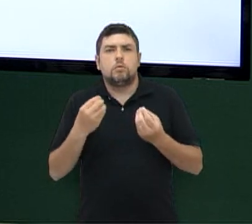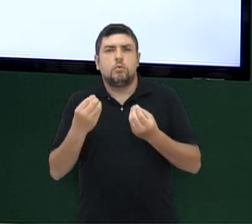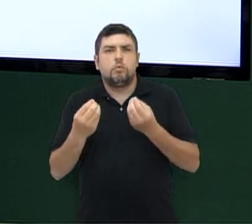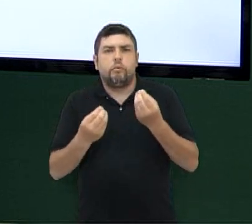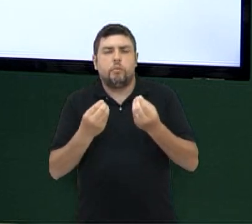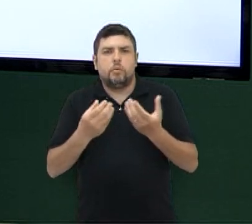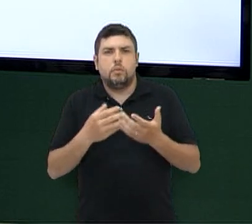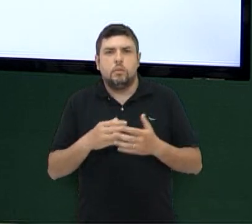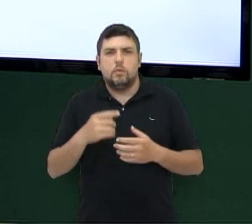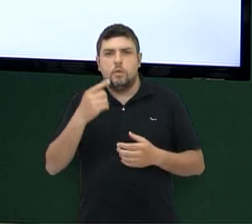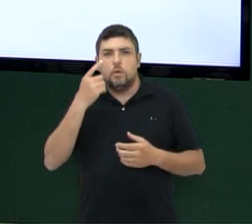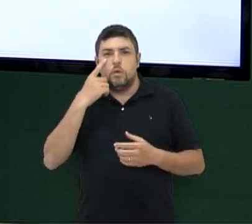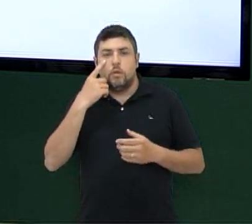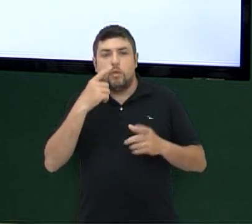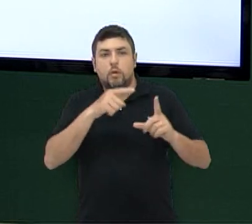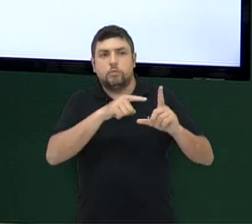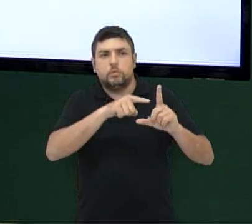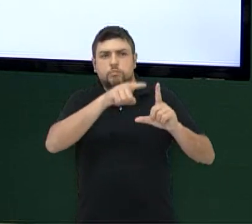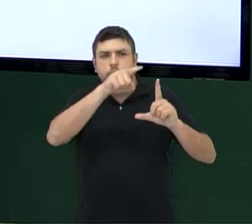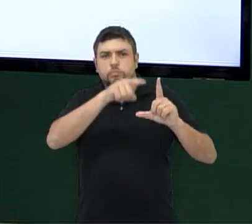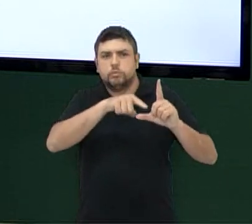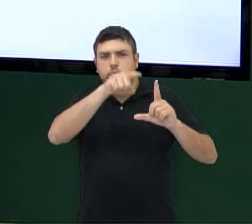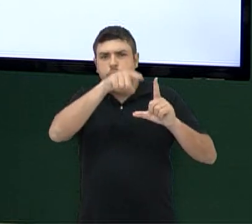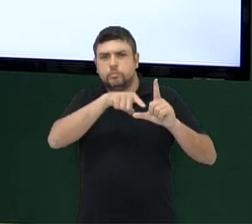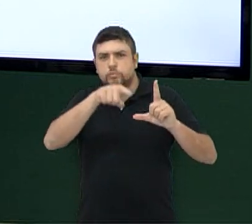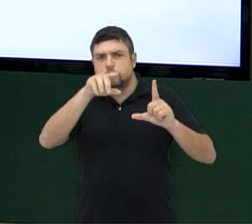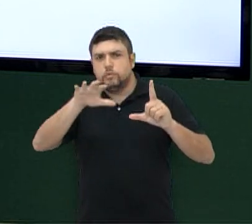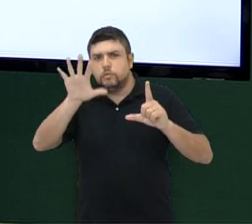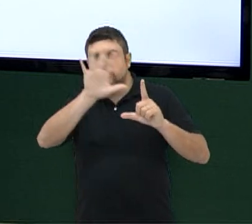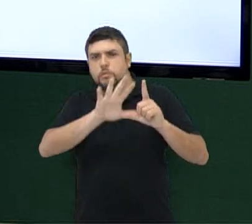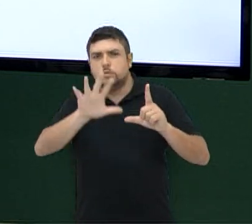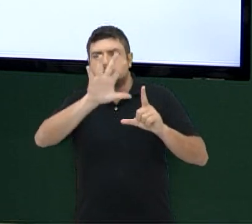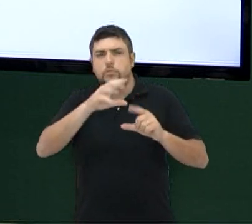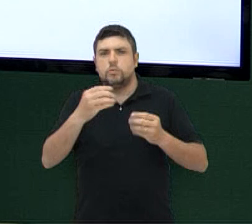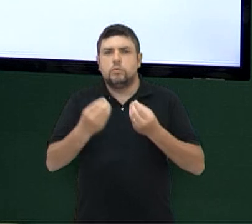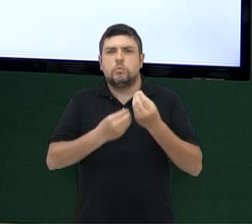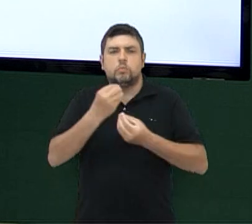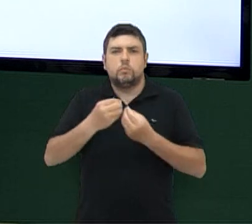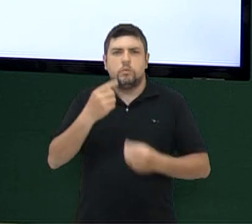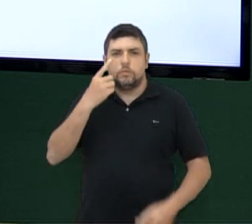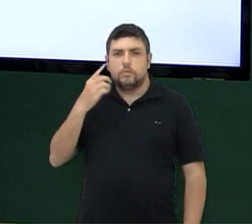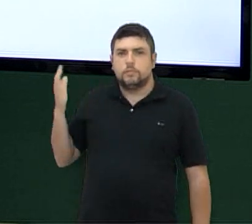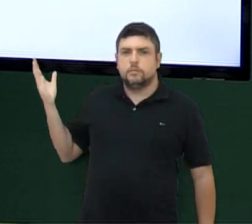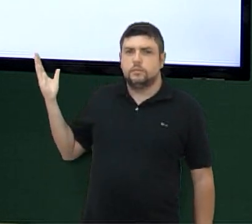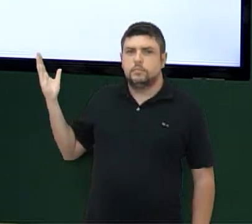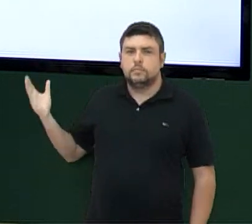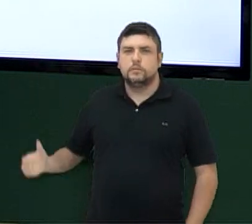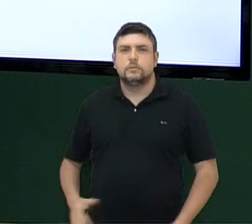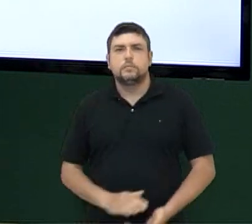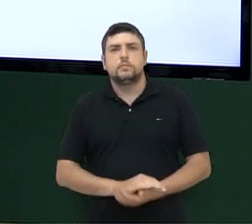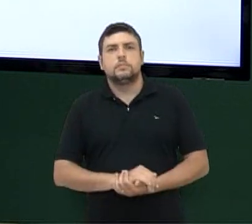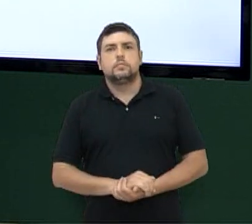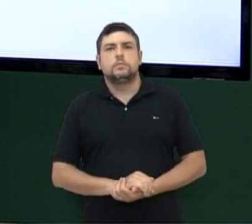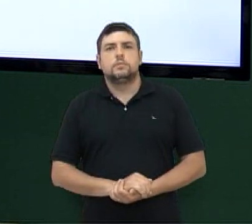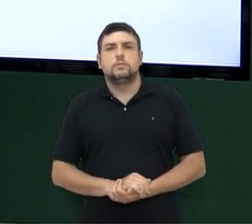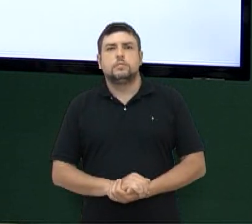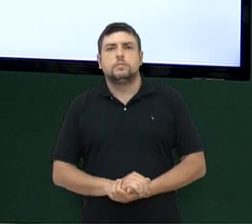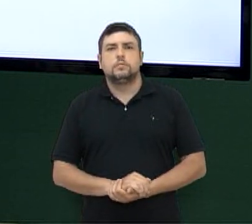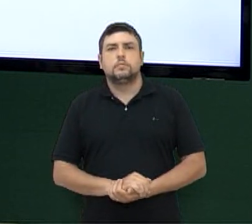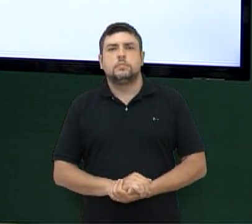como é que fica o gráfico, coisa linda, né? Ele fica com essa característica aqui, ó, certo? Ele fica